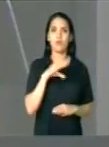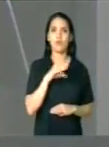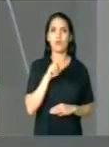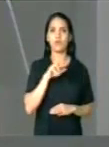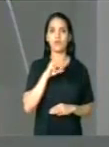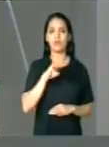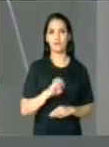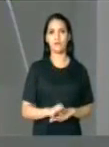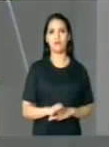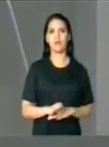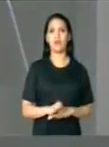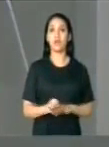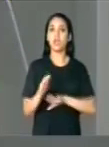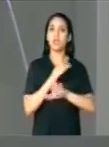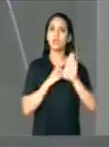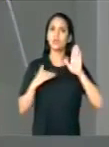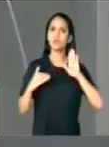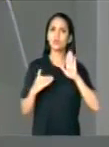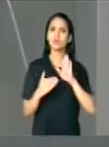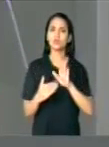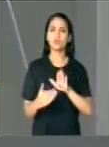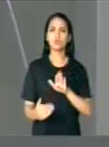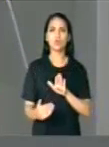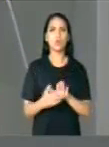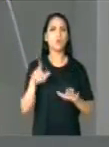em todo o continente americano,